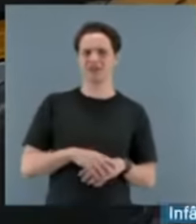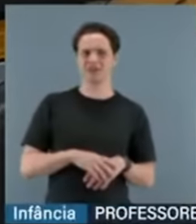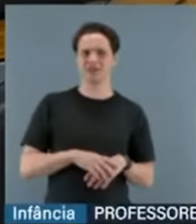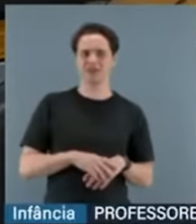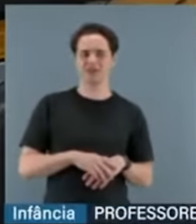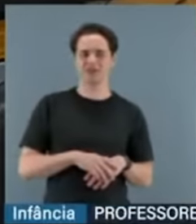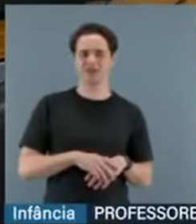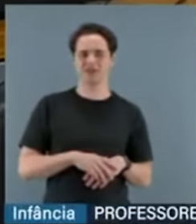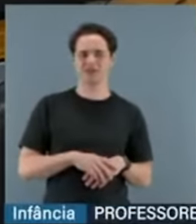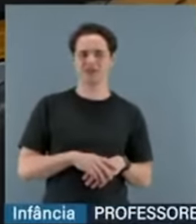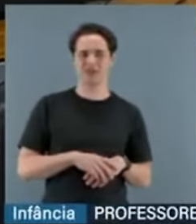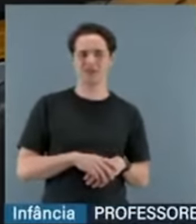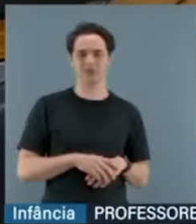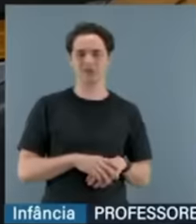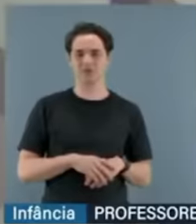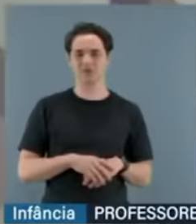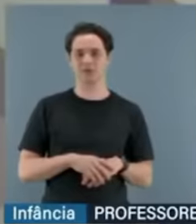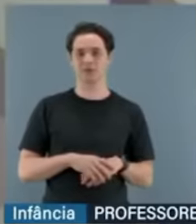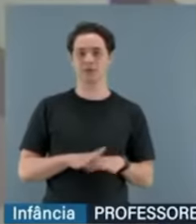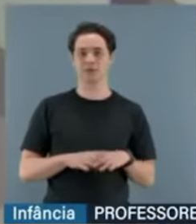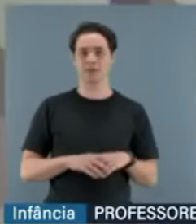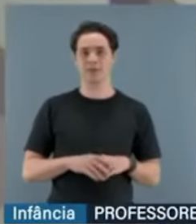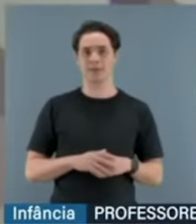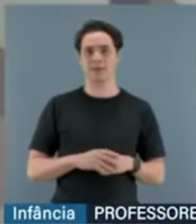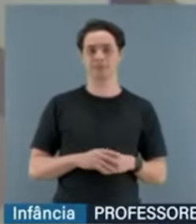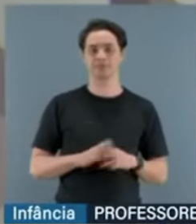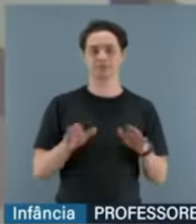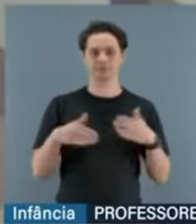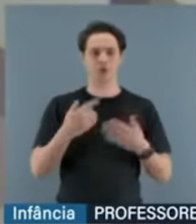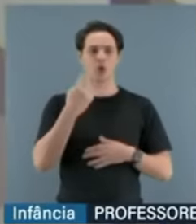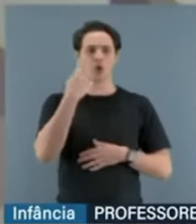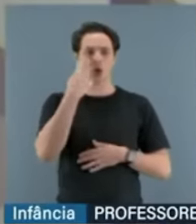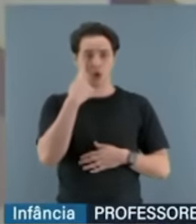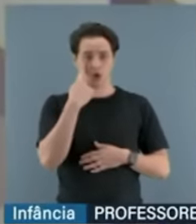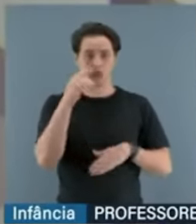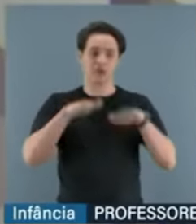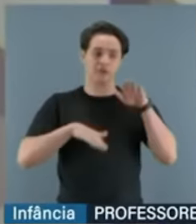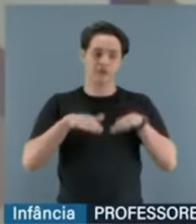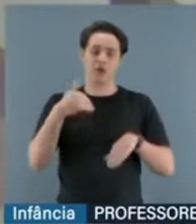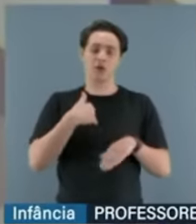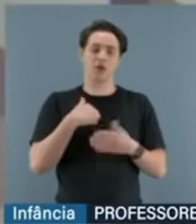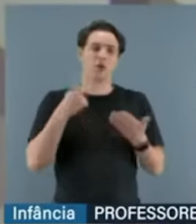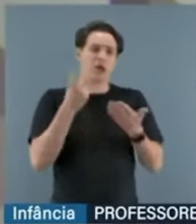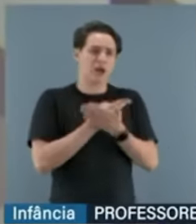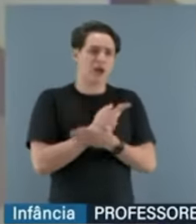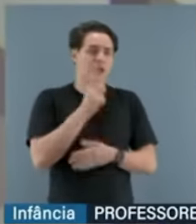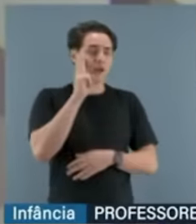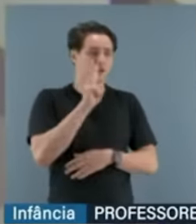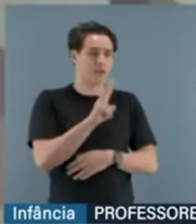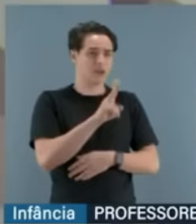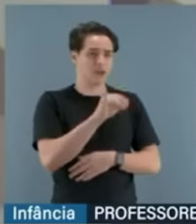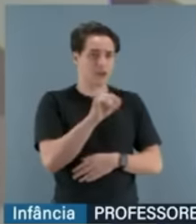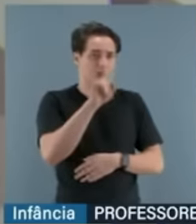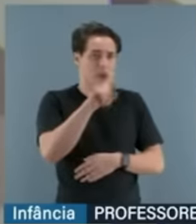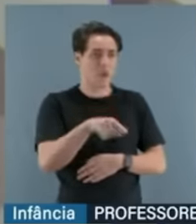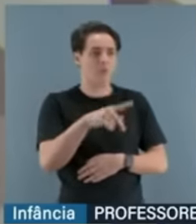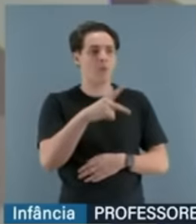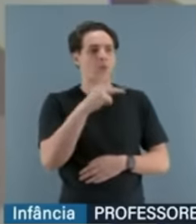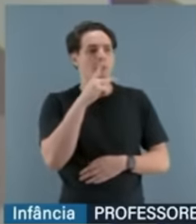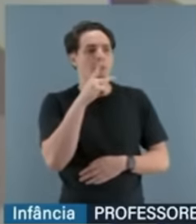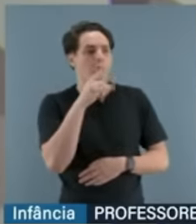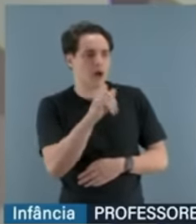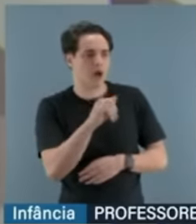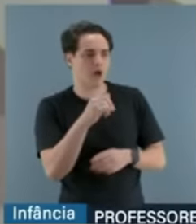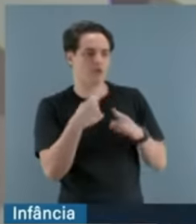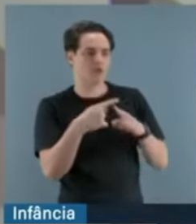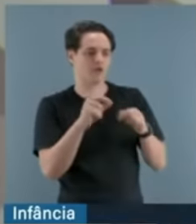faz prova. Por favor. Só... Dá uma olhada, talvez eu possa estar enganado, ver se não é o pai, em princípio. O único depósito que eu